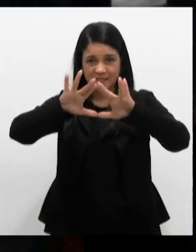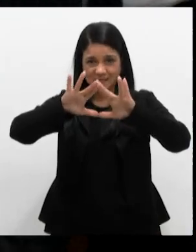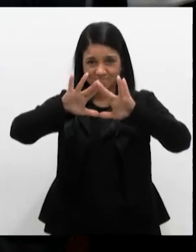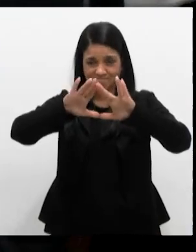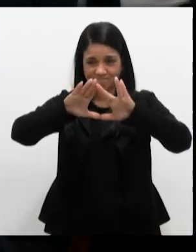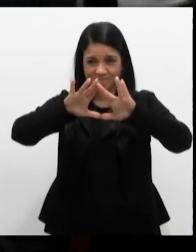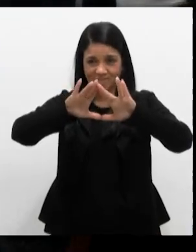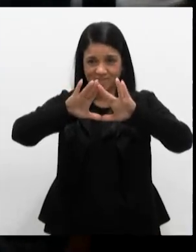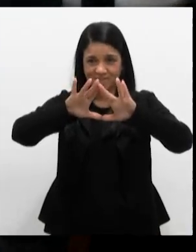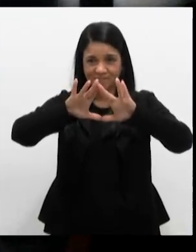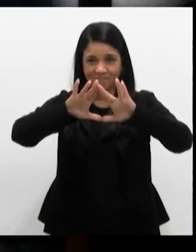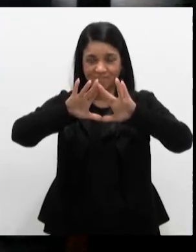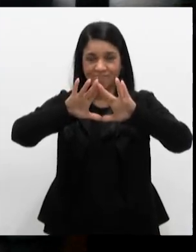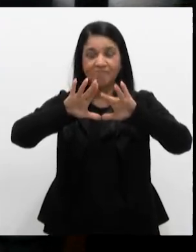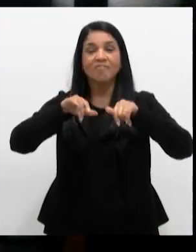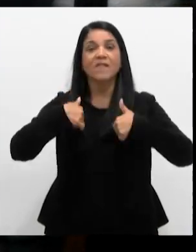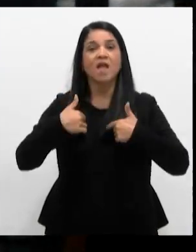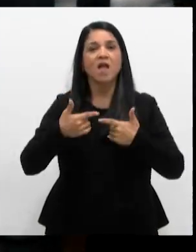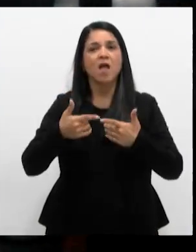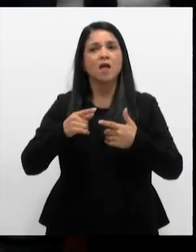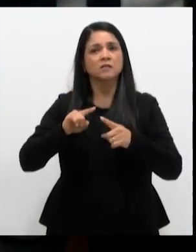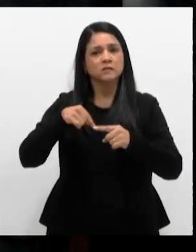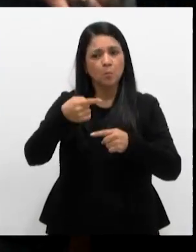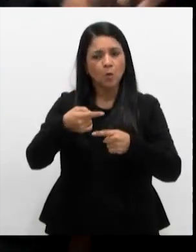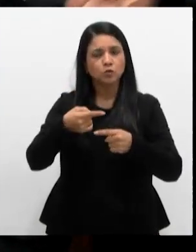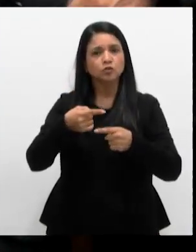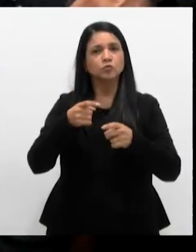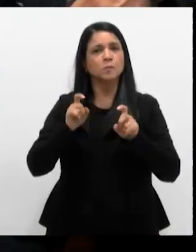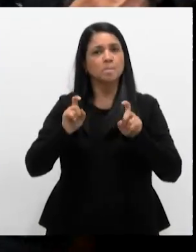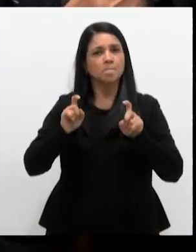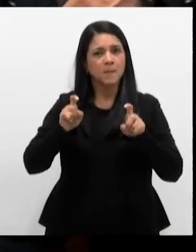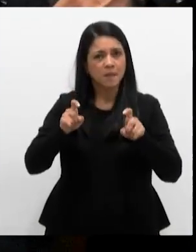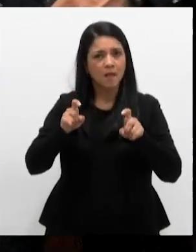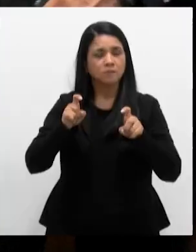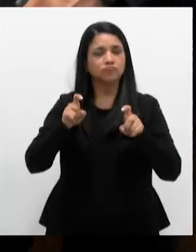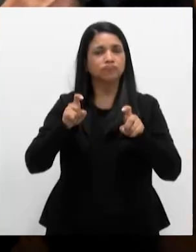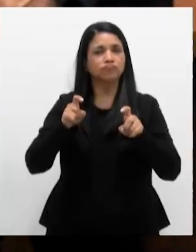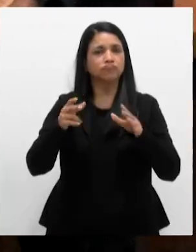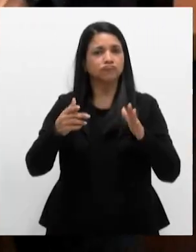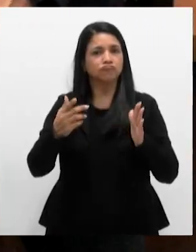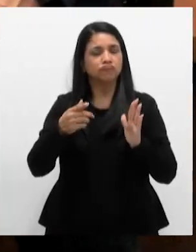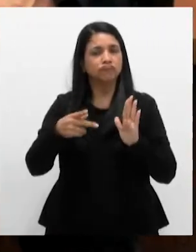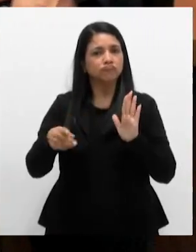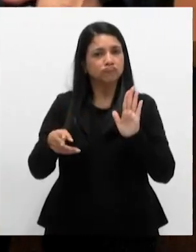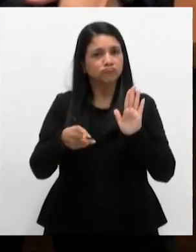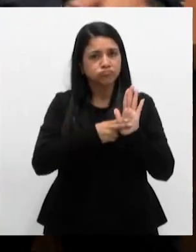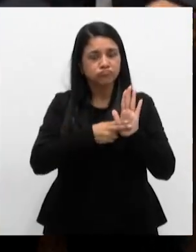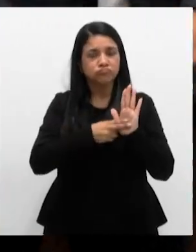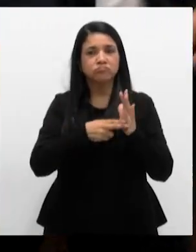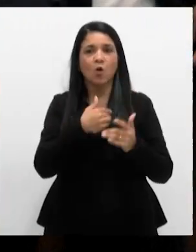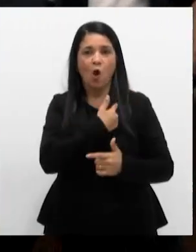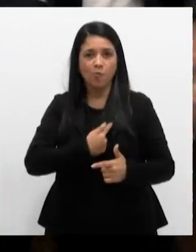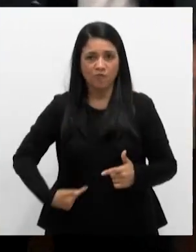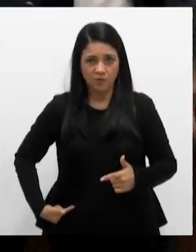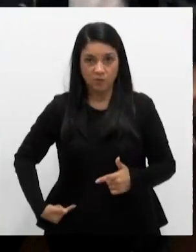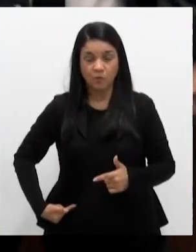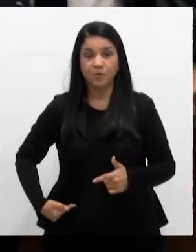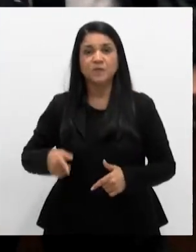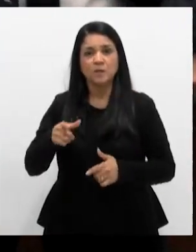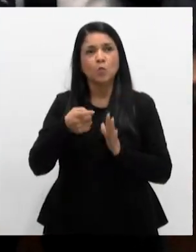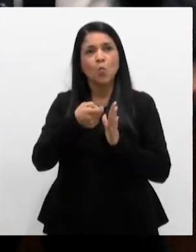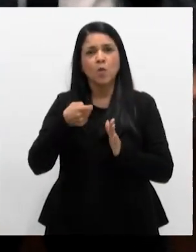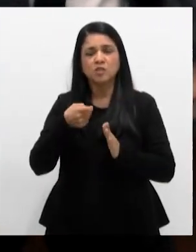seu mandato tampão, depois quando se torna o governador em definitivo. Recentemente a gente tem um ex-chefe de Polícia Civil